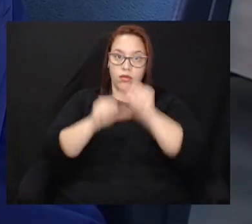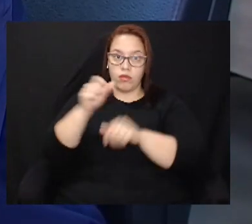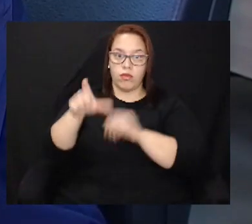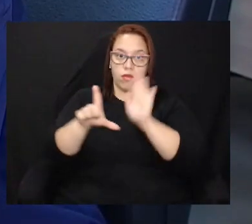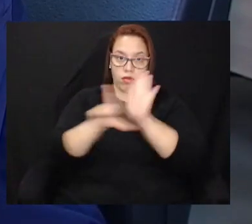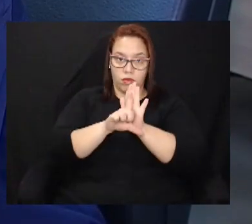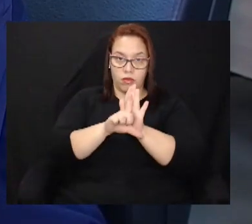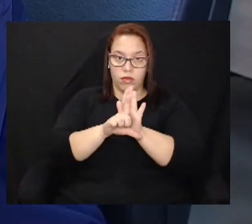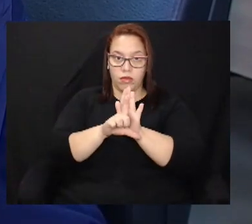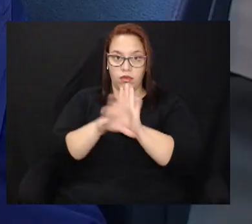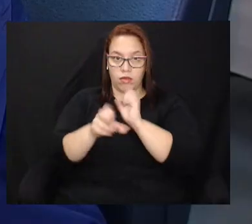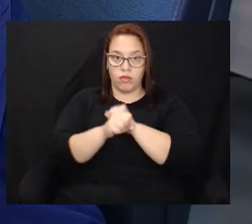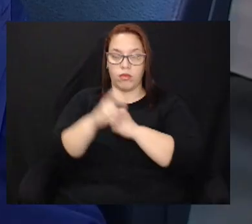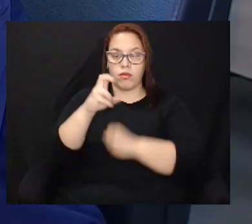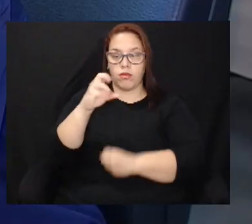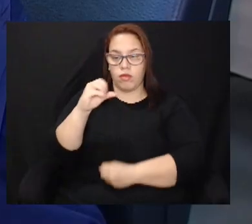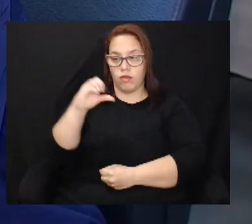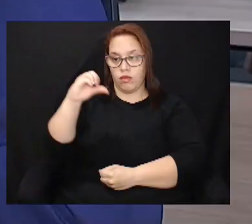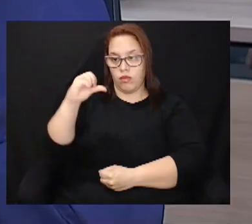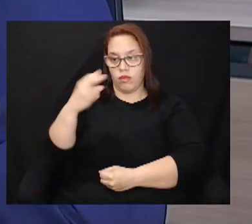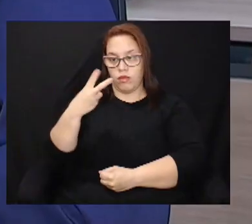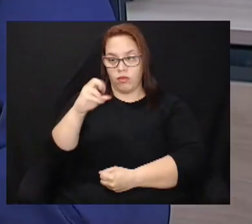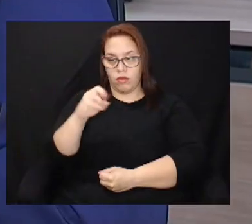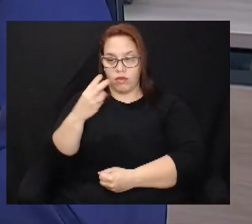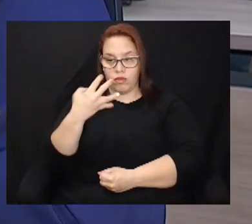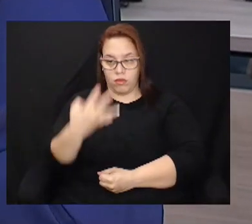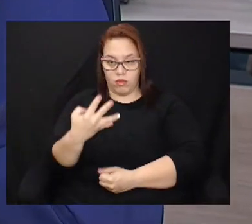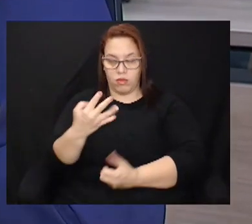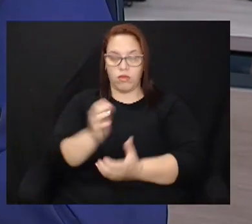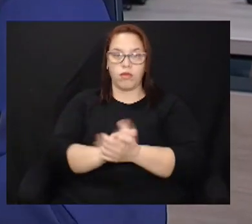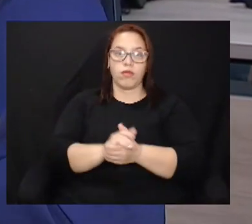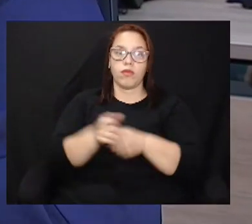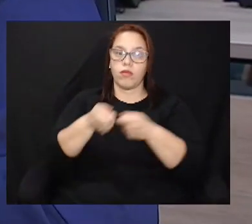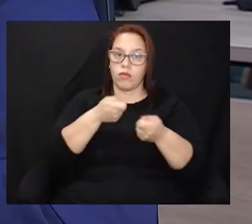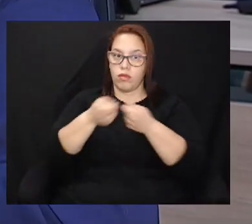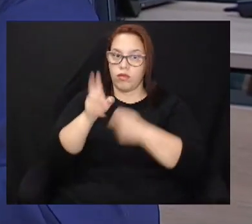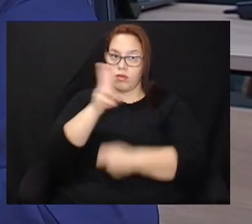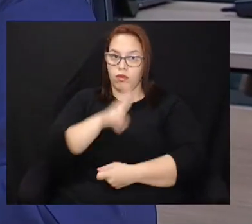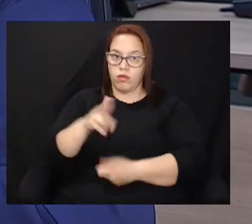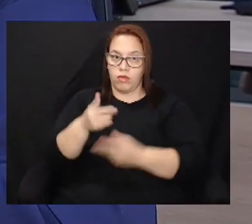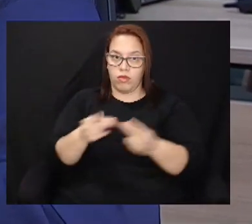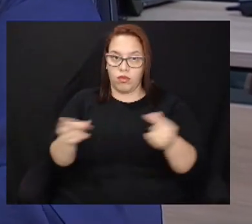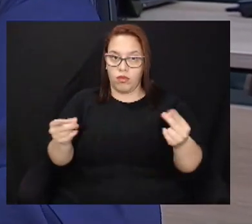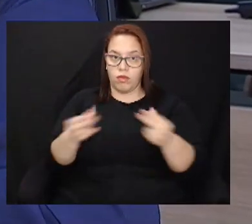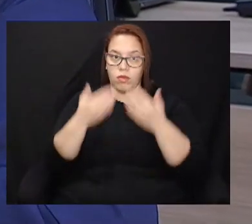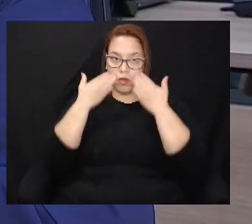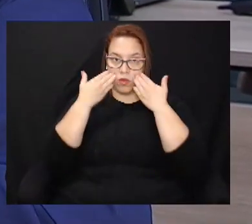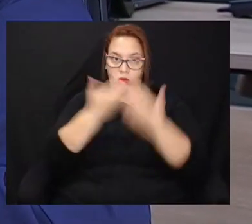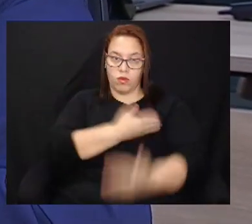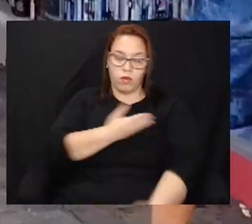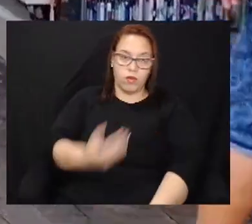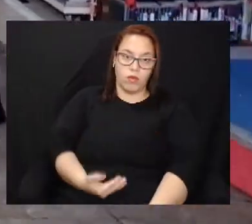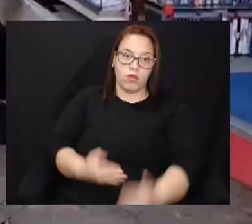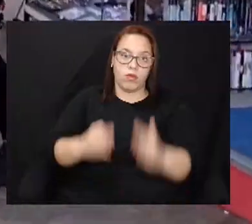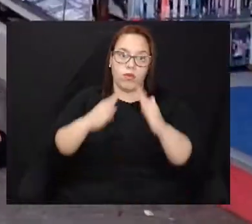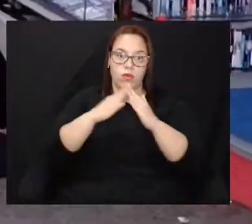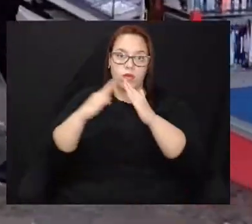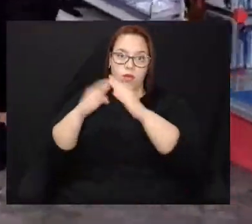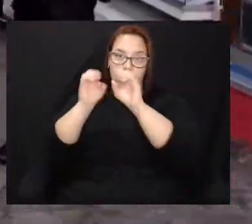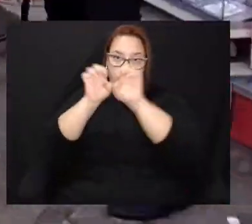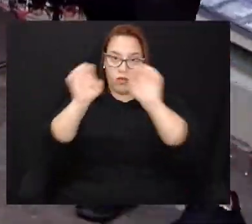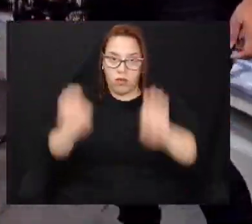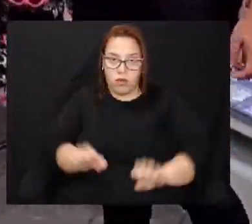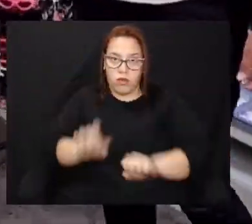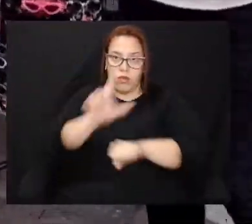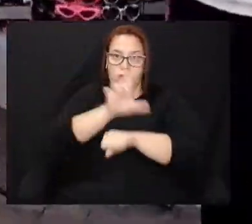Complementar 509 de 2024, que regulamenta o uso do solo público para a instalação de estruturas